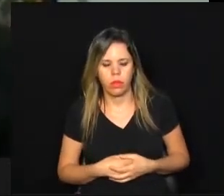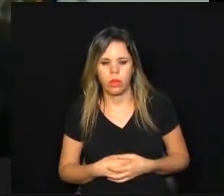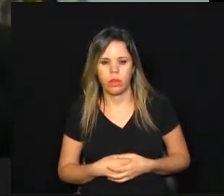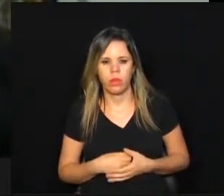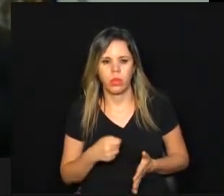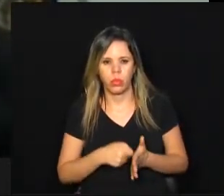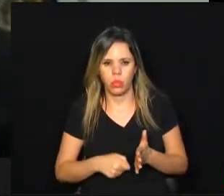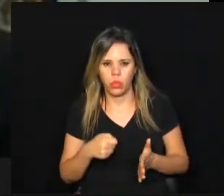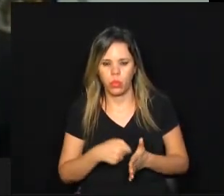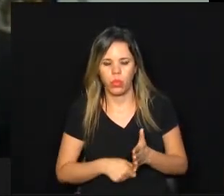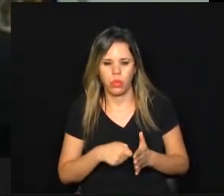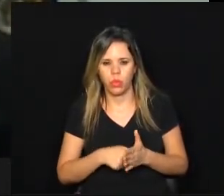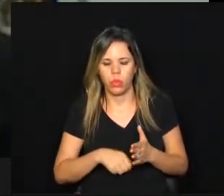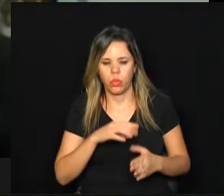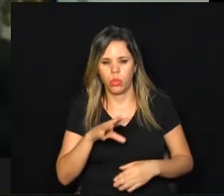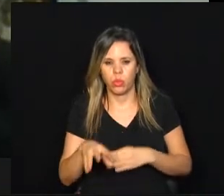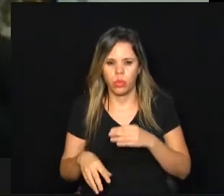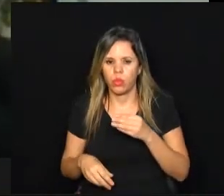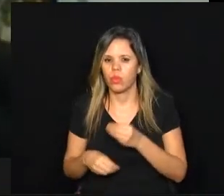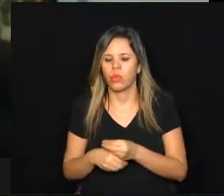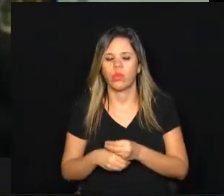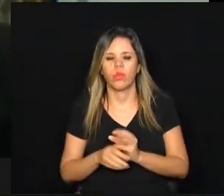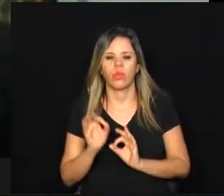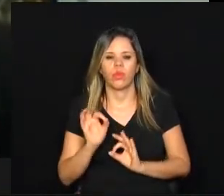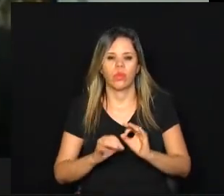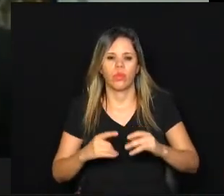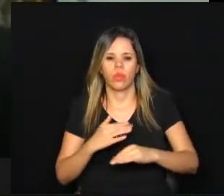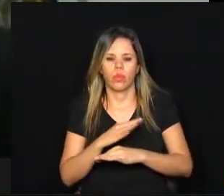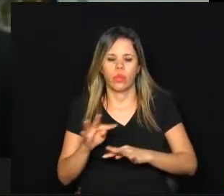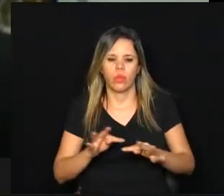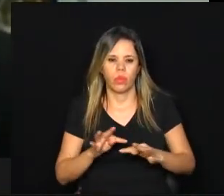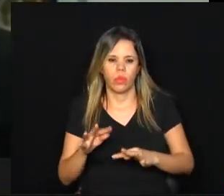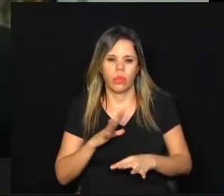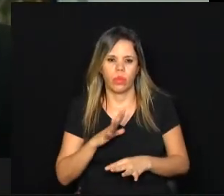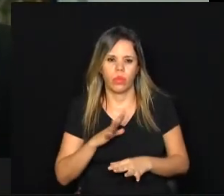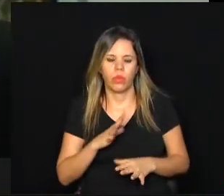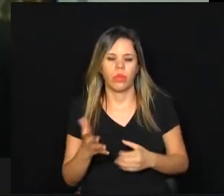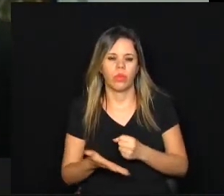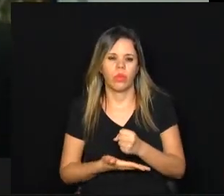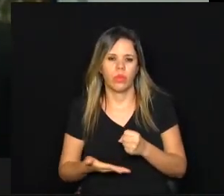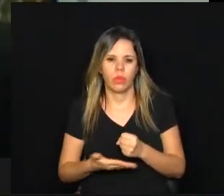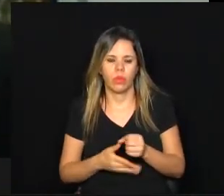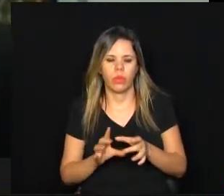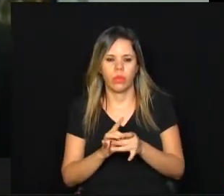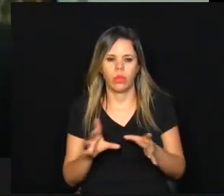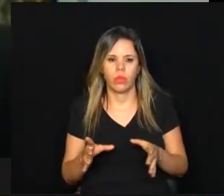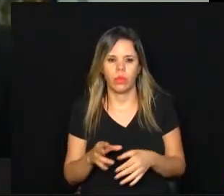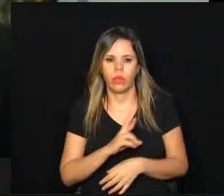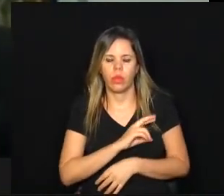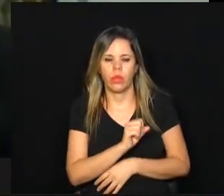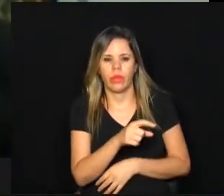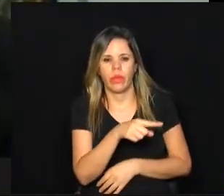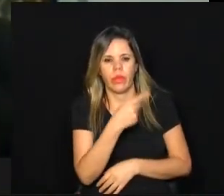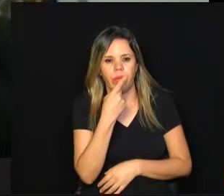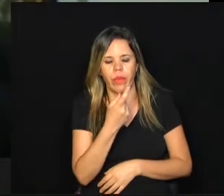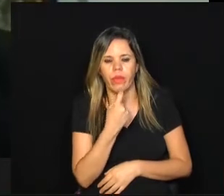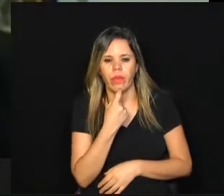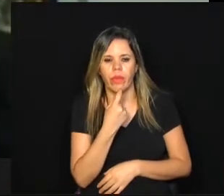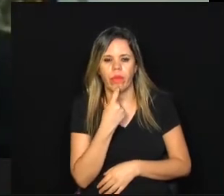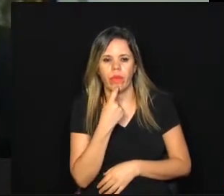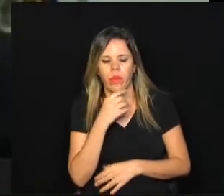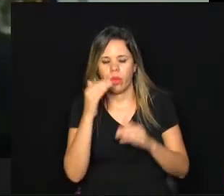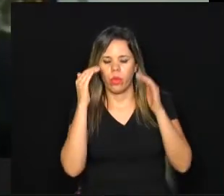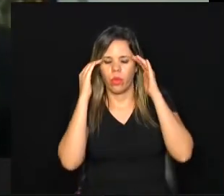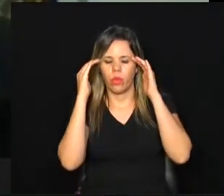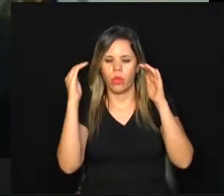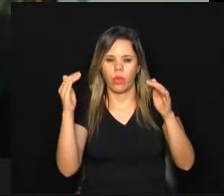ela instituiu, inclusive, os planos diretores de saneamento básico, que permite ao Rossini dizer que Campinas cumpriu a sua